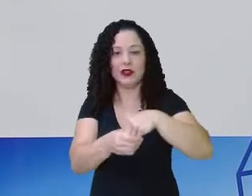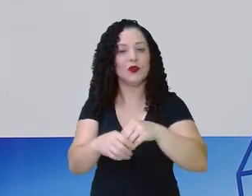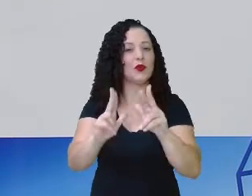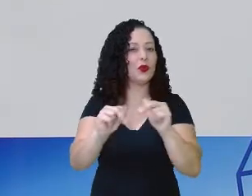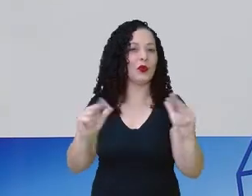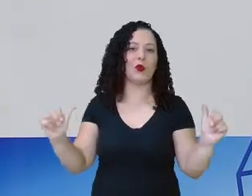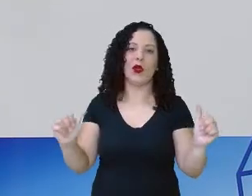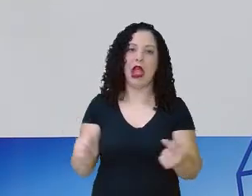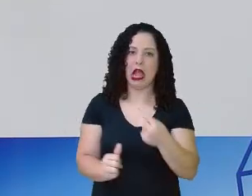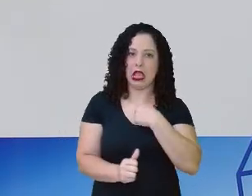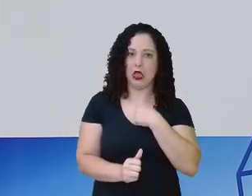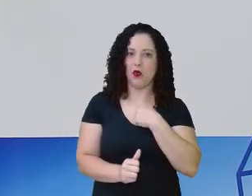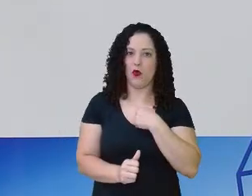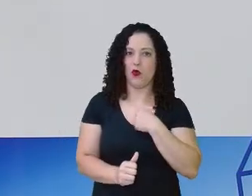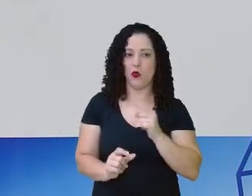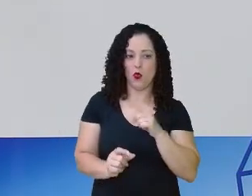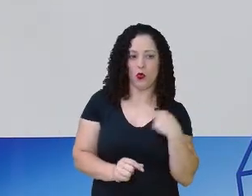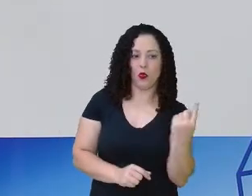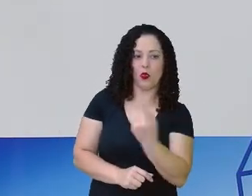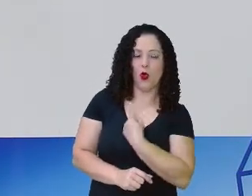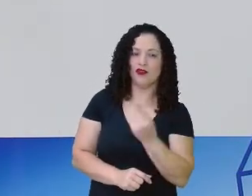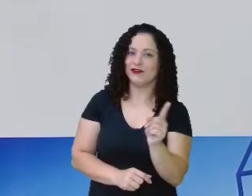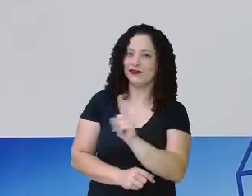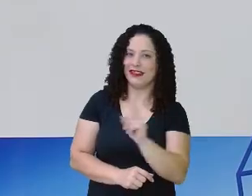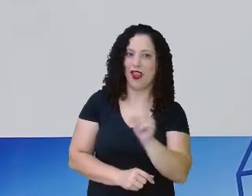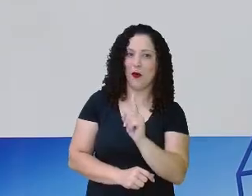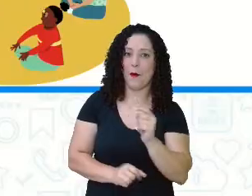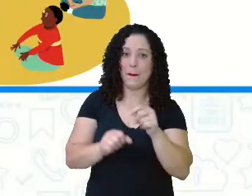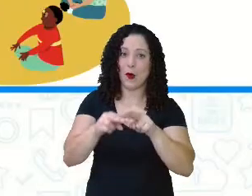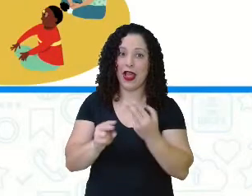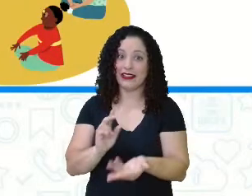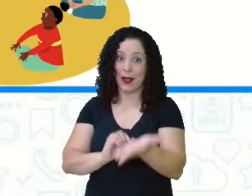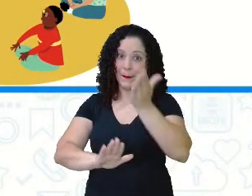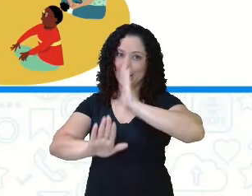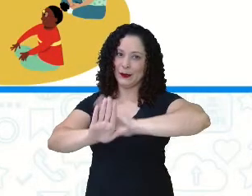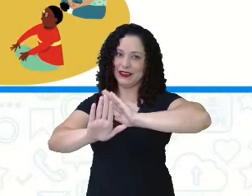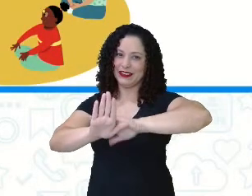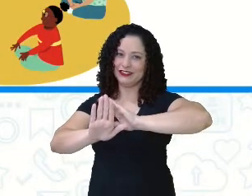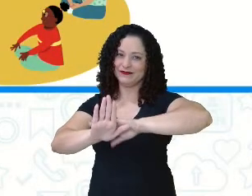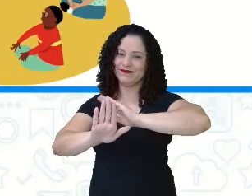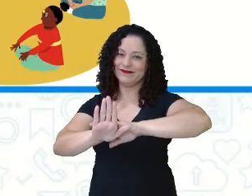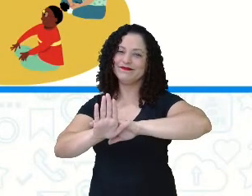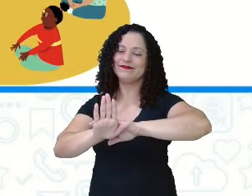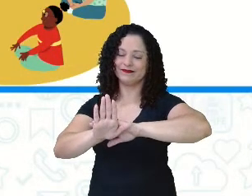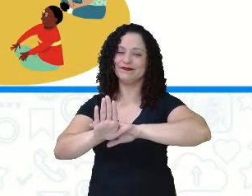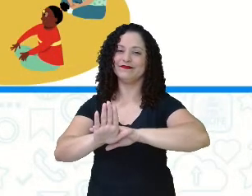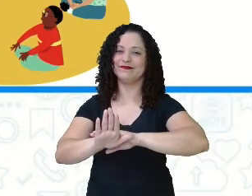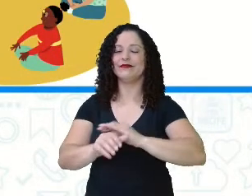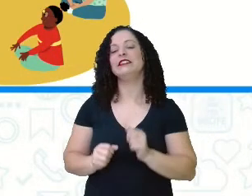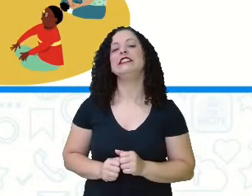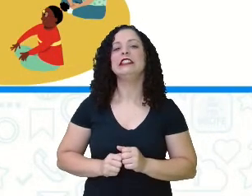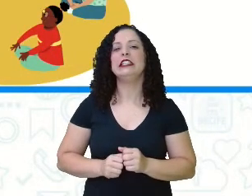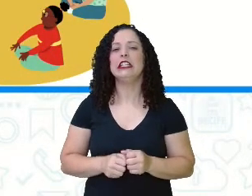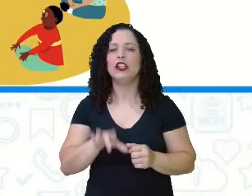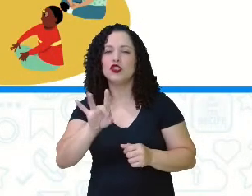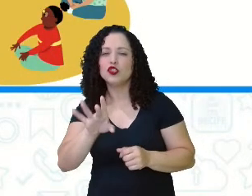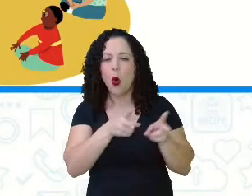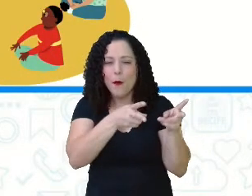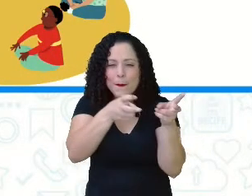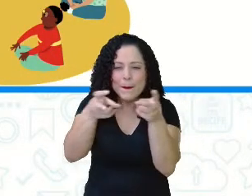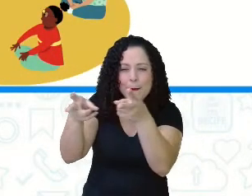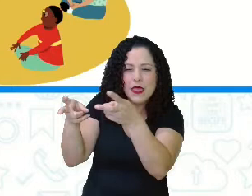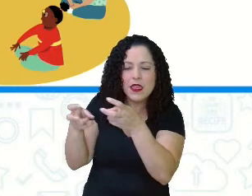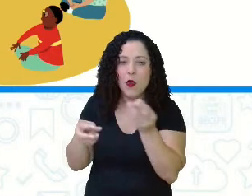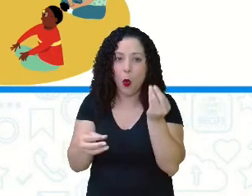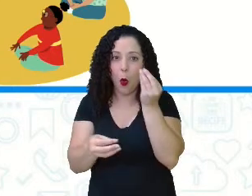ou nós, porque ele não está presente ali na narrativa. Não está a par de toda a história. E ele relata apenas fatos